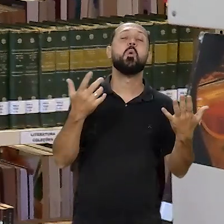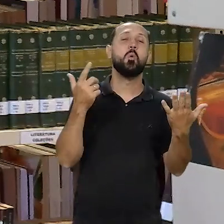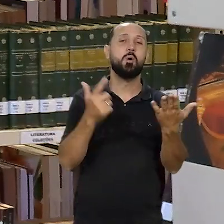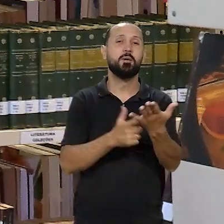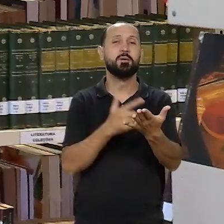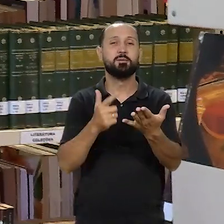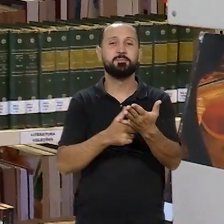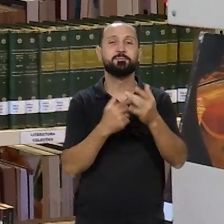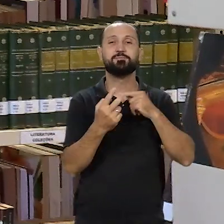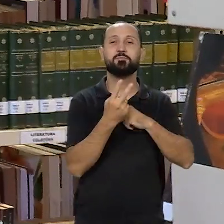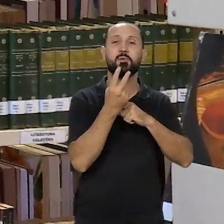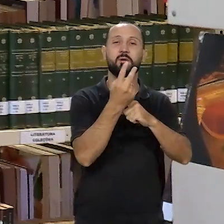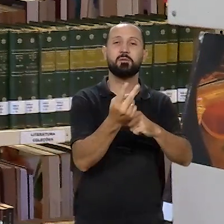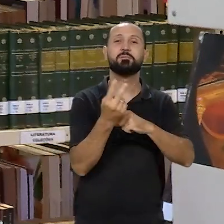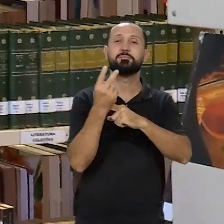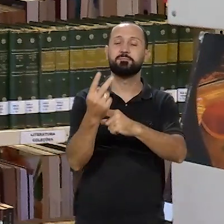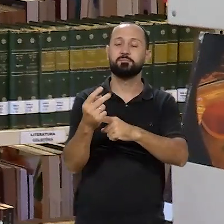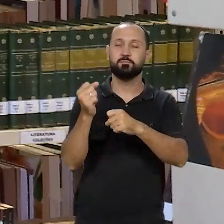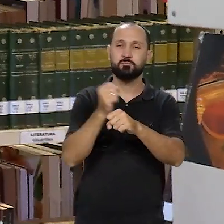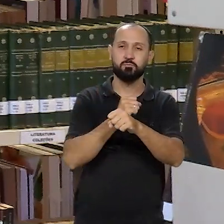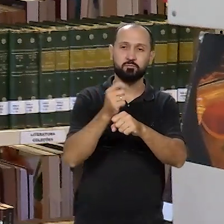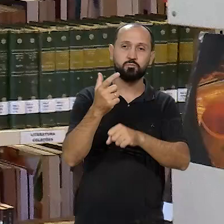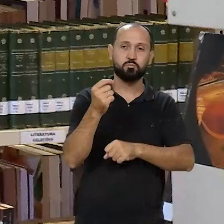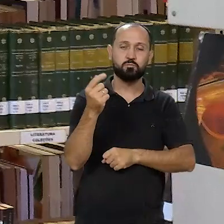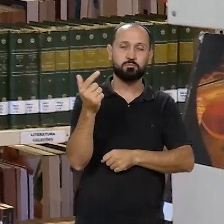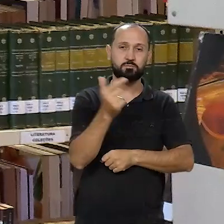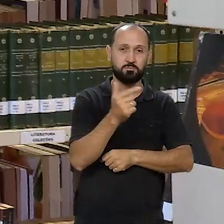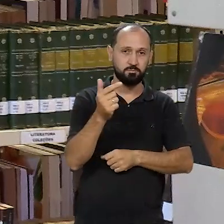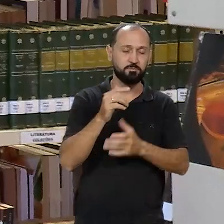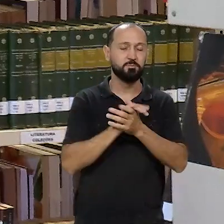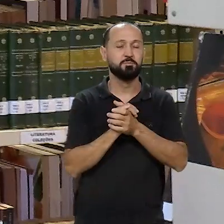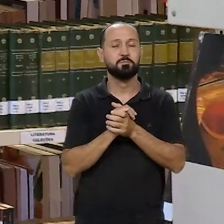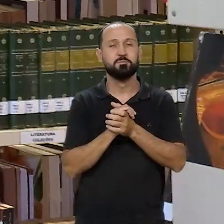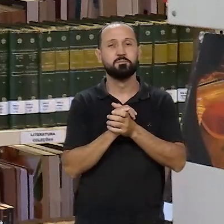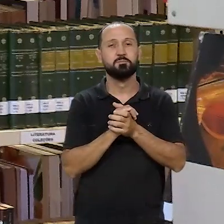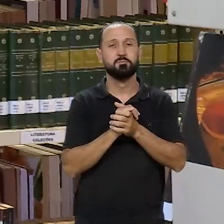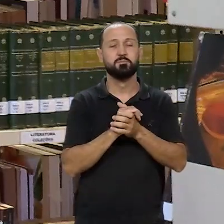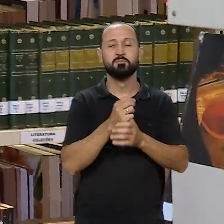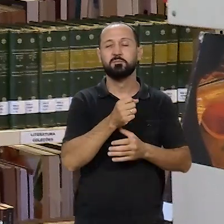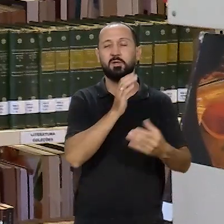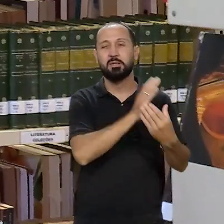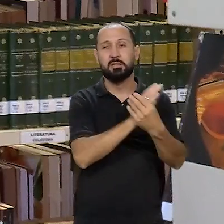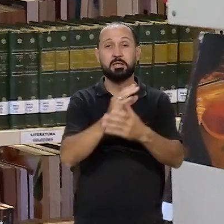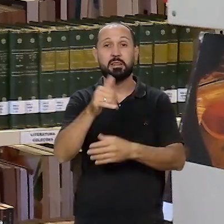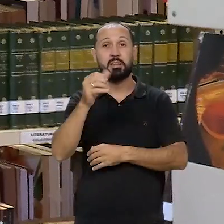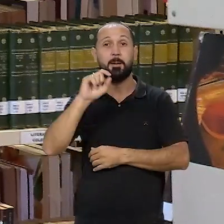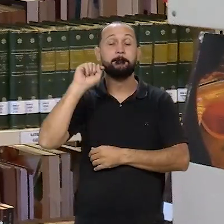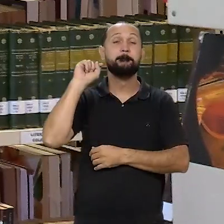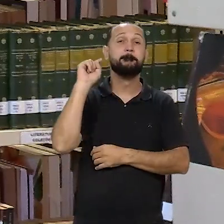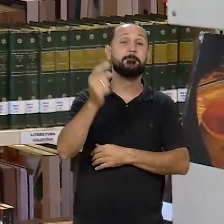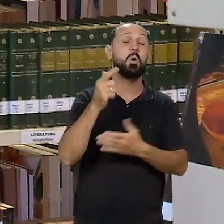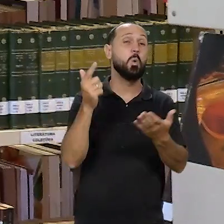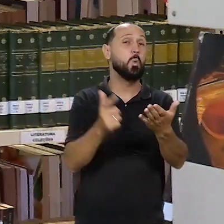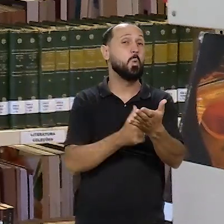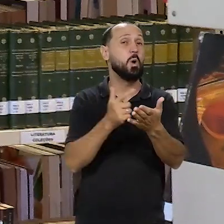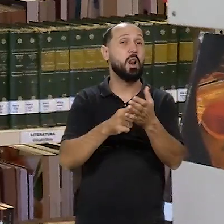quais foram os livros mais emprestados em 2022. Com acervo de mais de 10 mil livros disponíveis